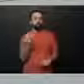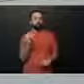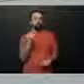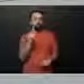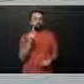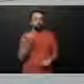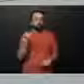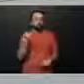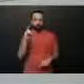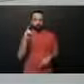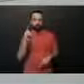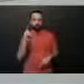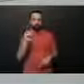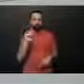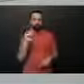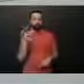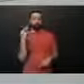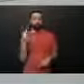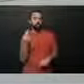centenas.